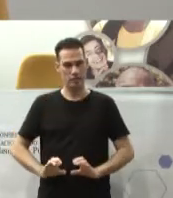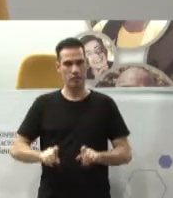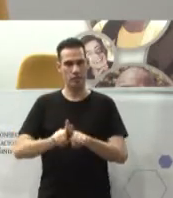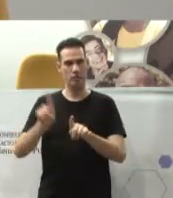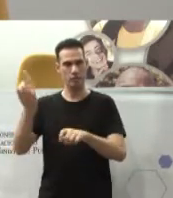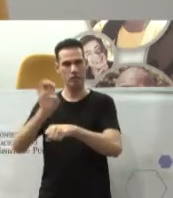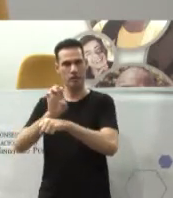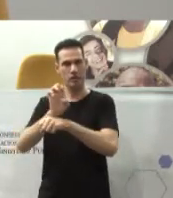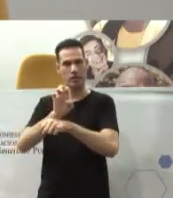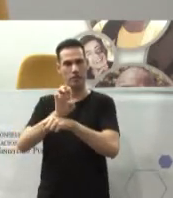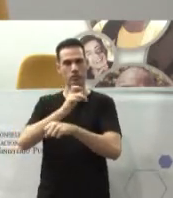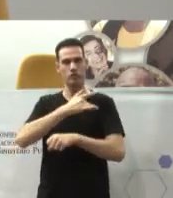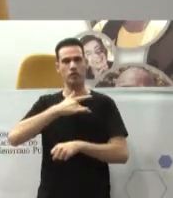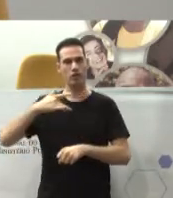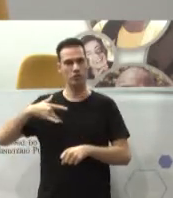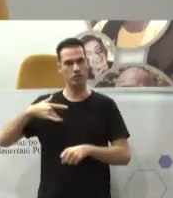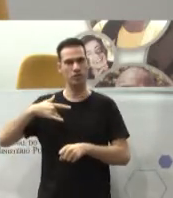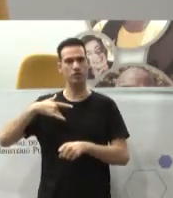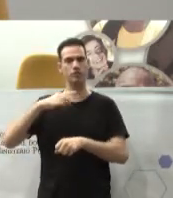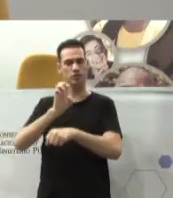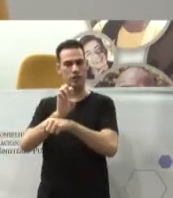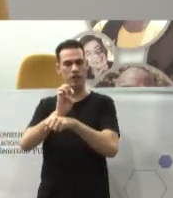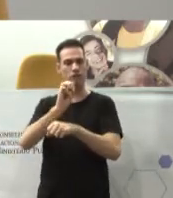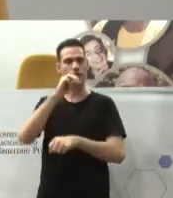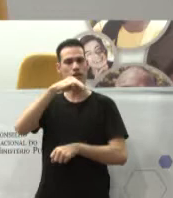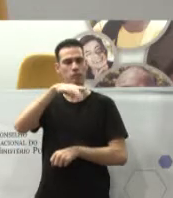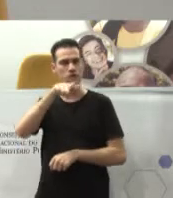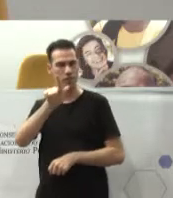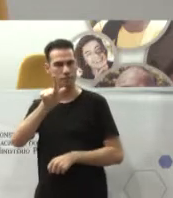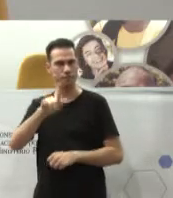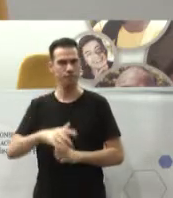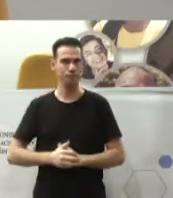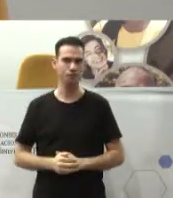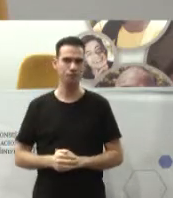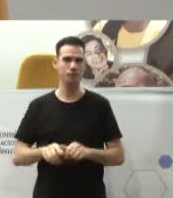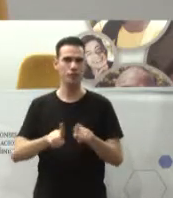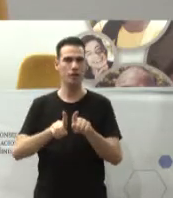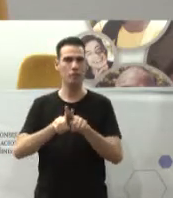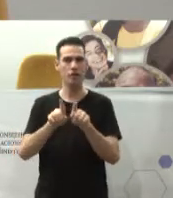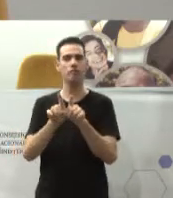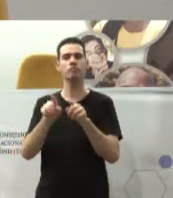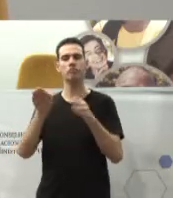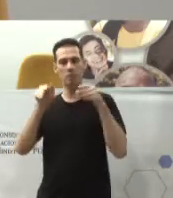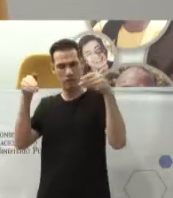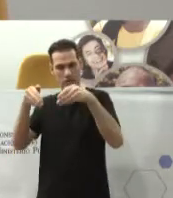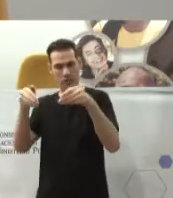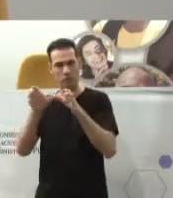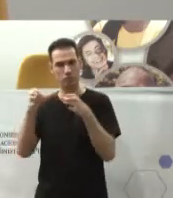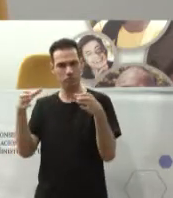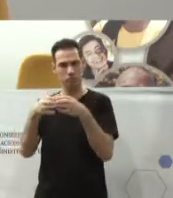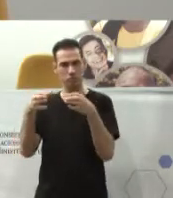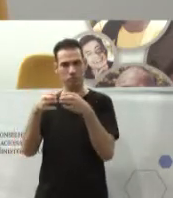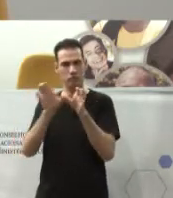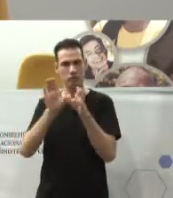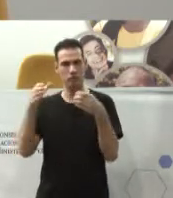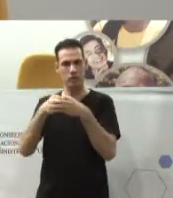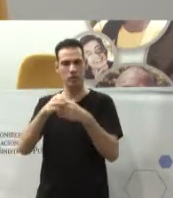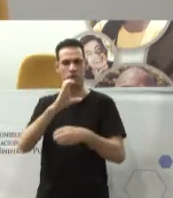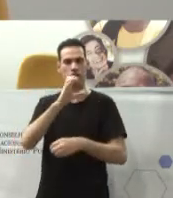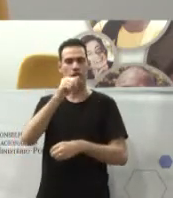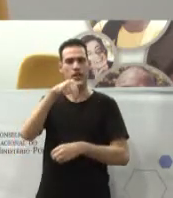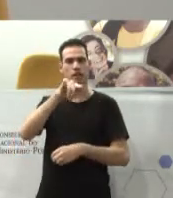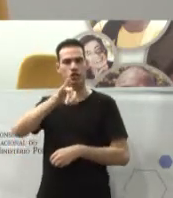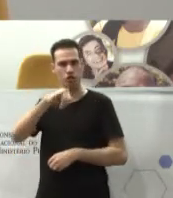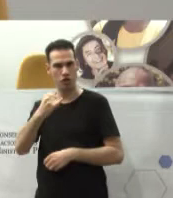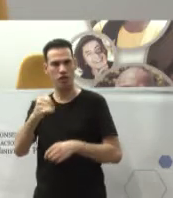Saúde de Minas Gerais, do Fórum Judiciário Nacional de Saúde do CNJ, membro do Comitê Executivo Nacional de Saúde do CNJ,